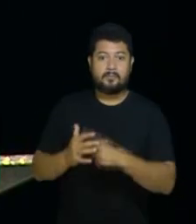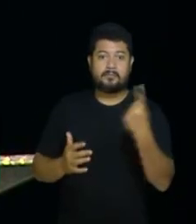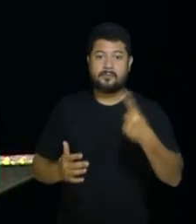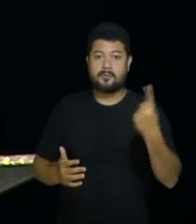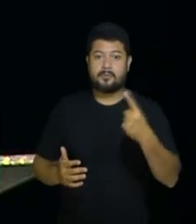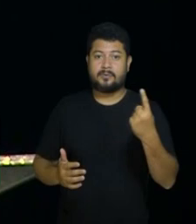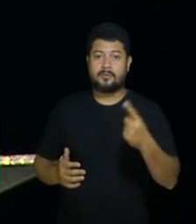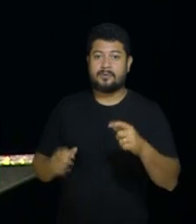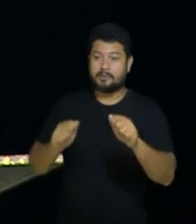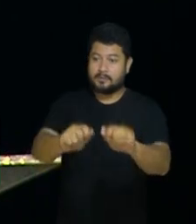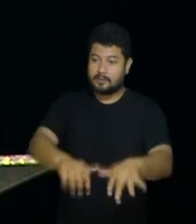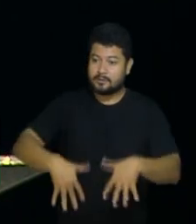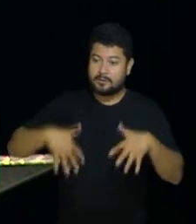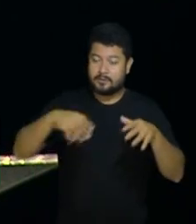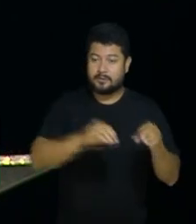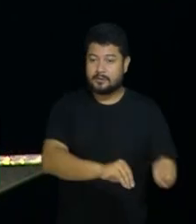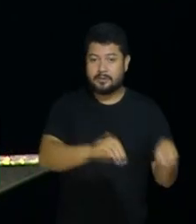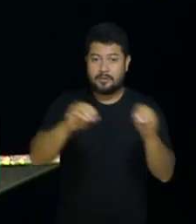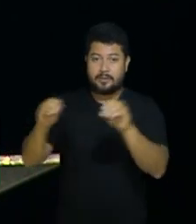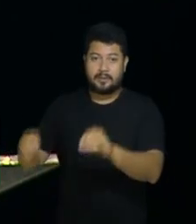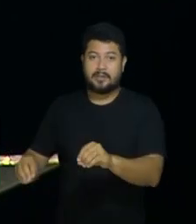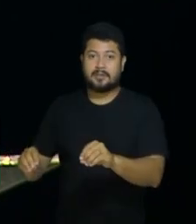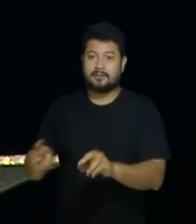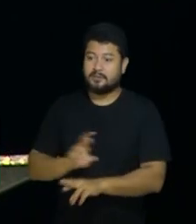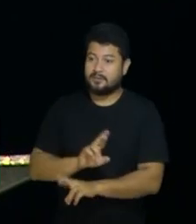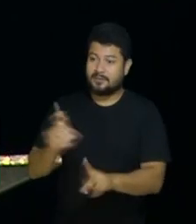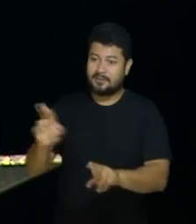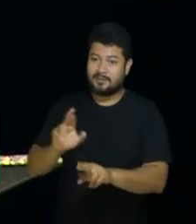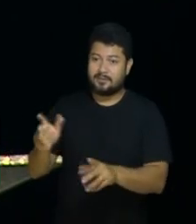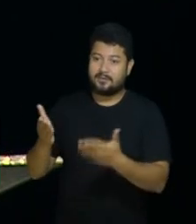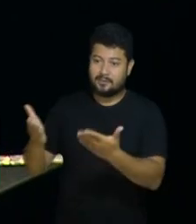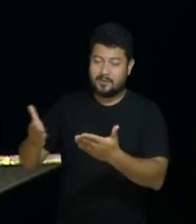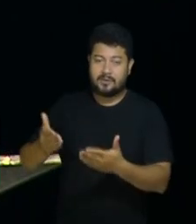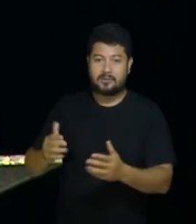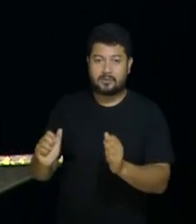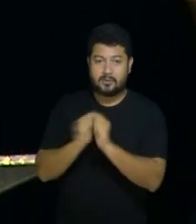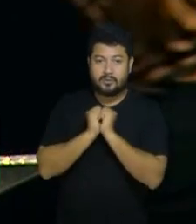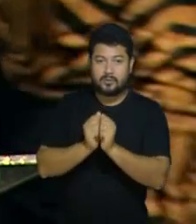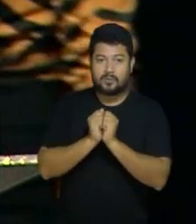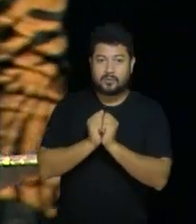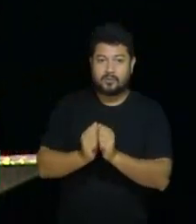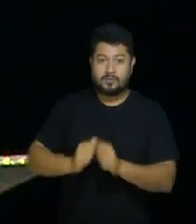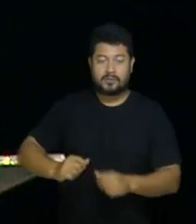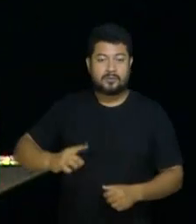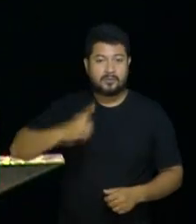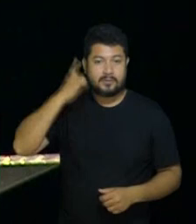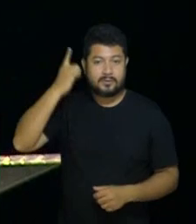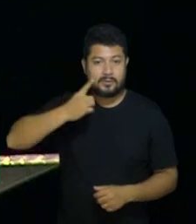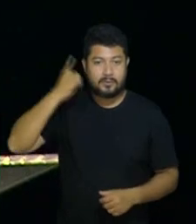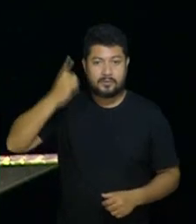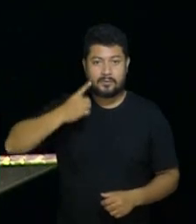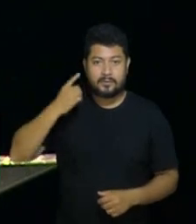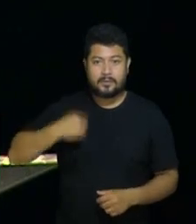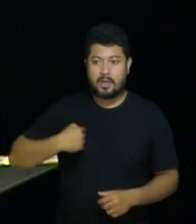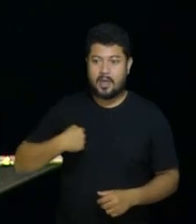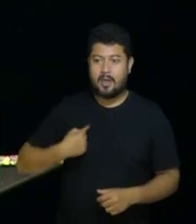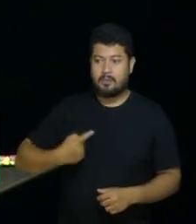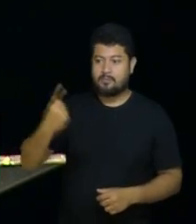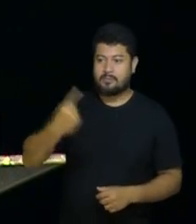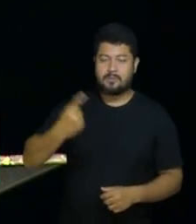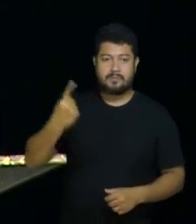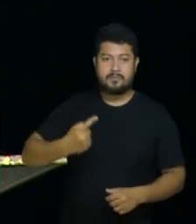sessão itinerante dessa forma, que você conduziu junto com os deputados. Sou deputado pela primeira vez, mas